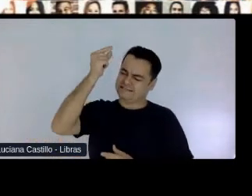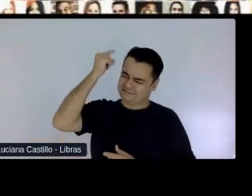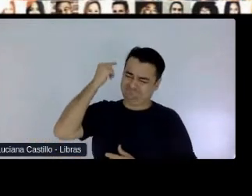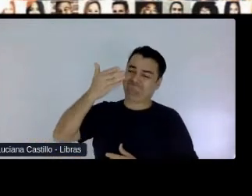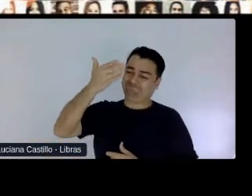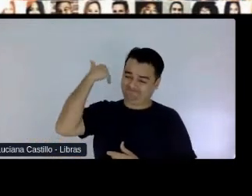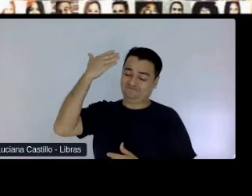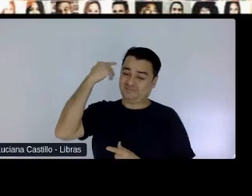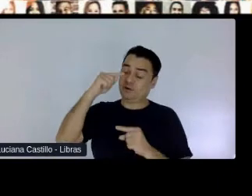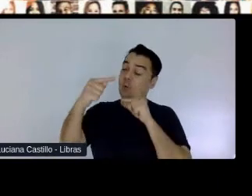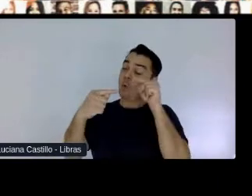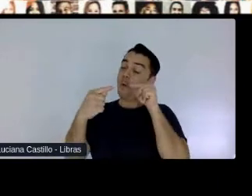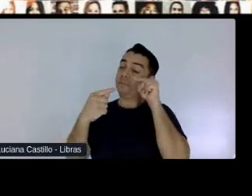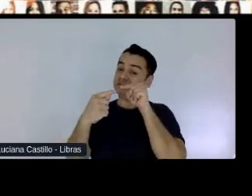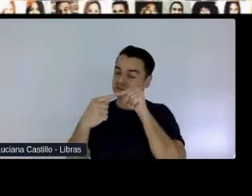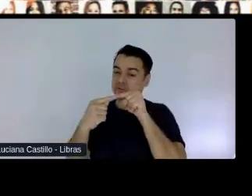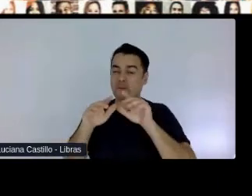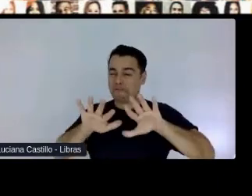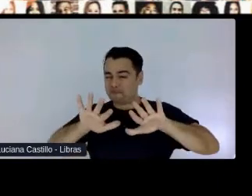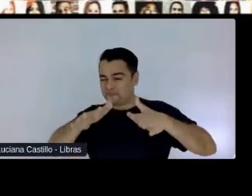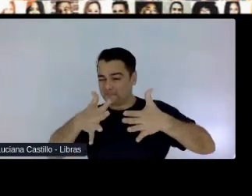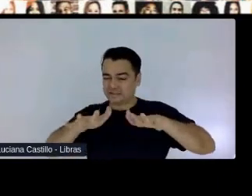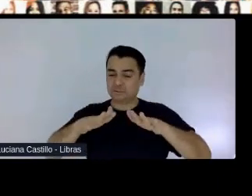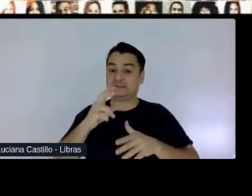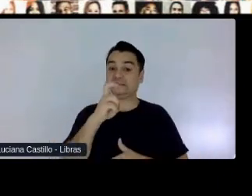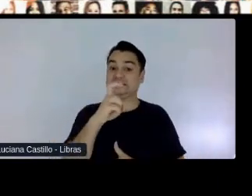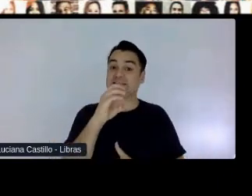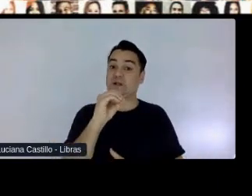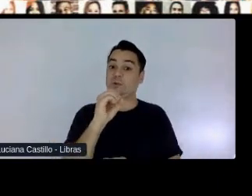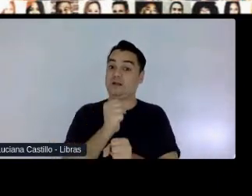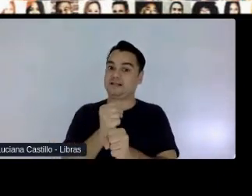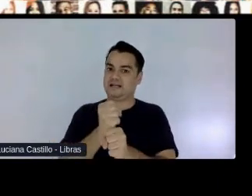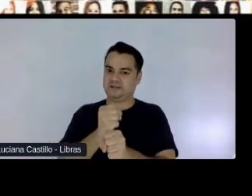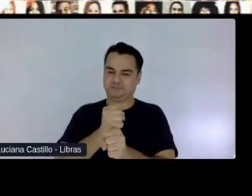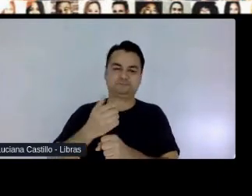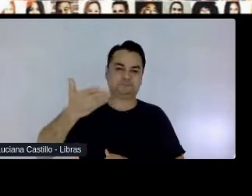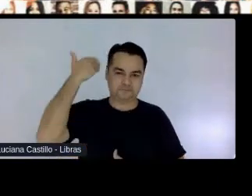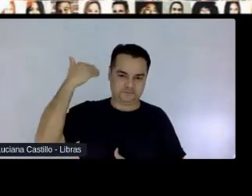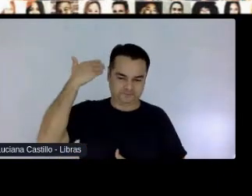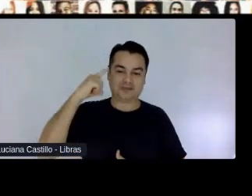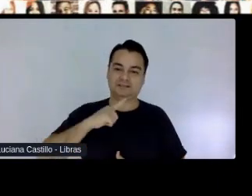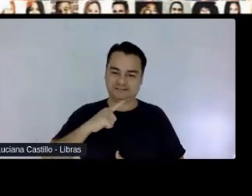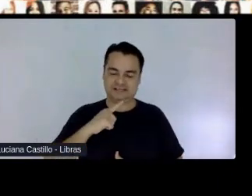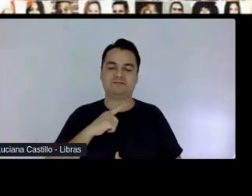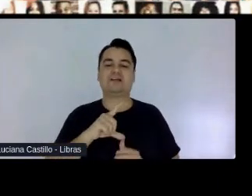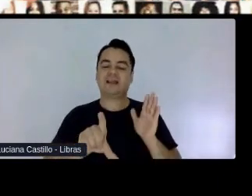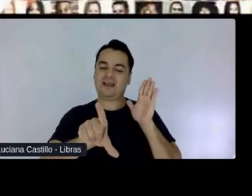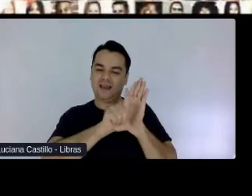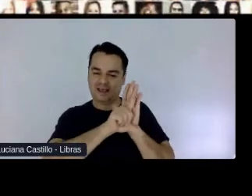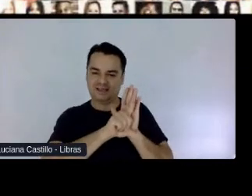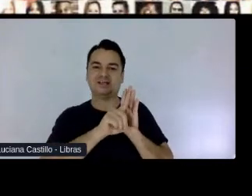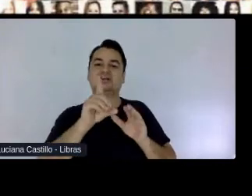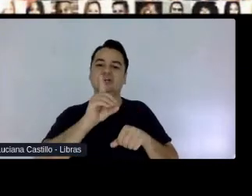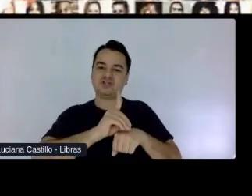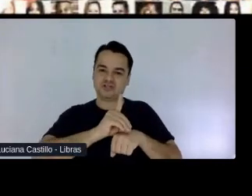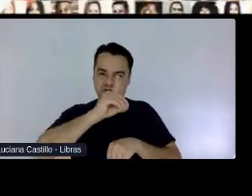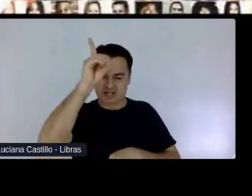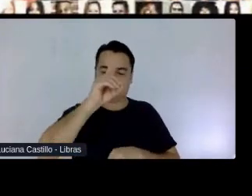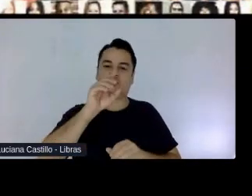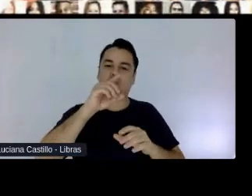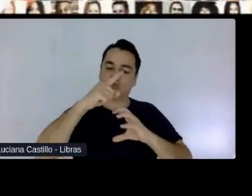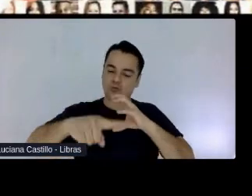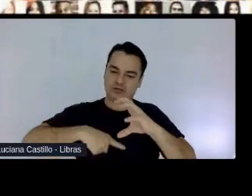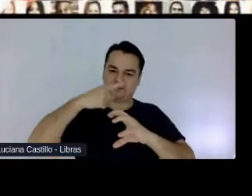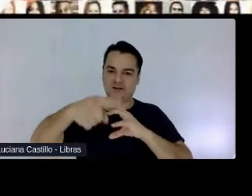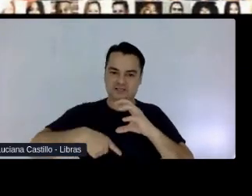atrás, né? Então, há mais de 50 anos, a Declaração Universal de Direitos Humanos, ela proíbe o desprezo e